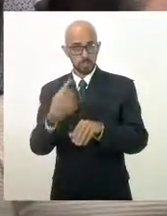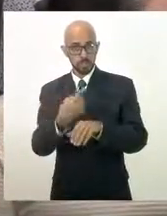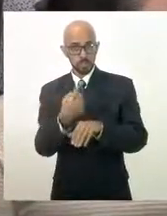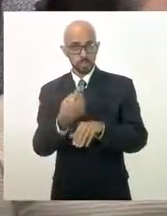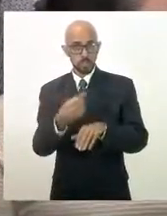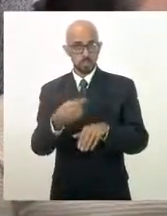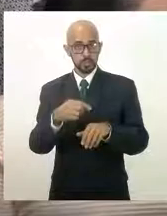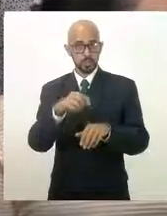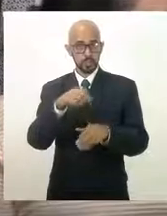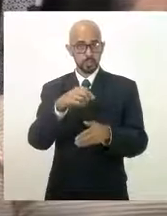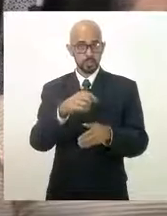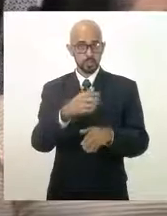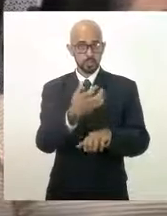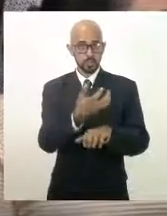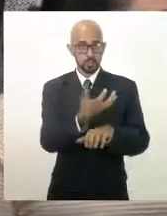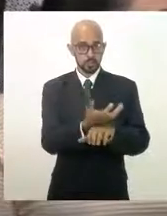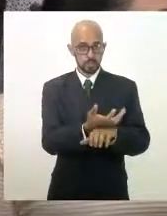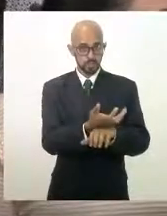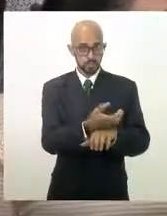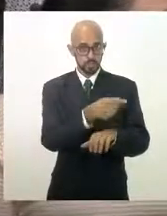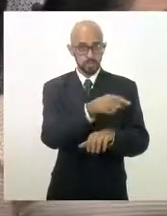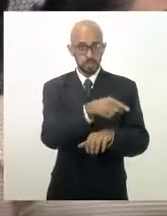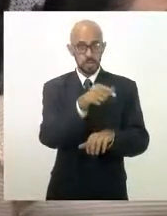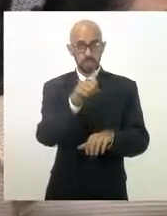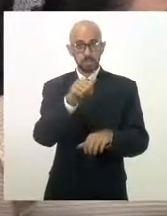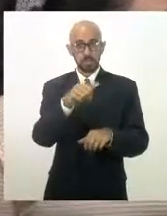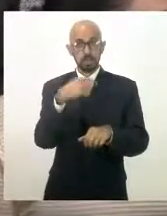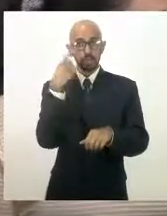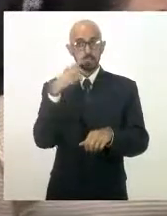parece. Mas ele é deputado desde